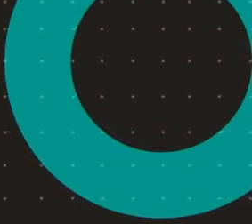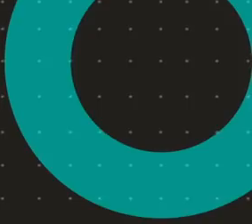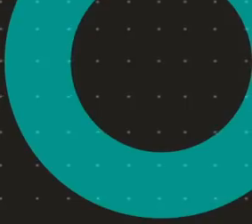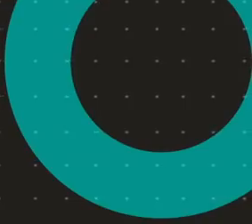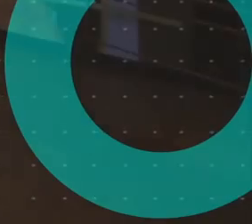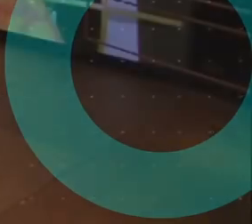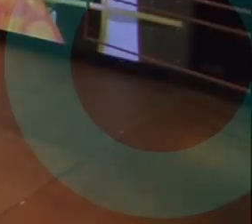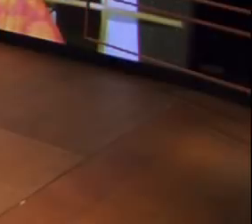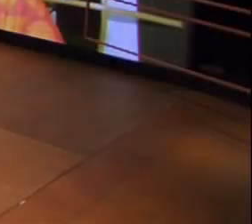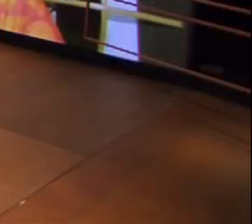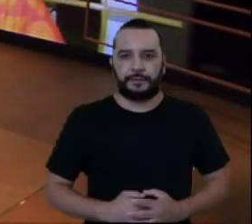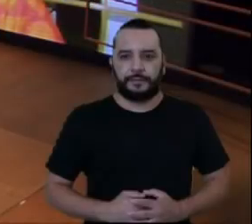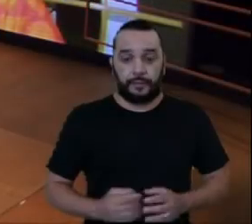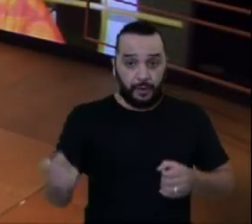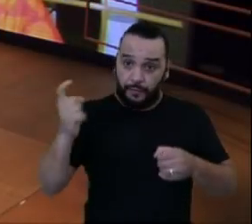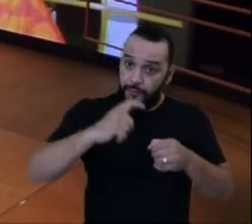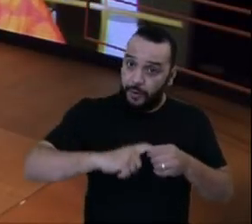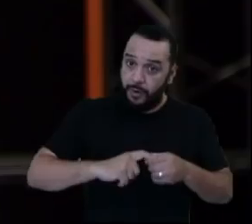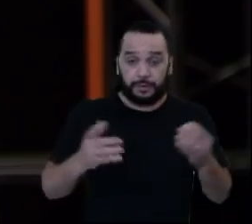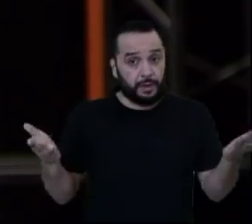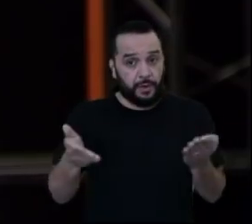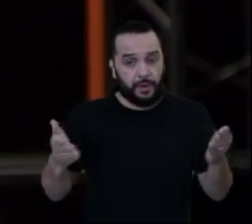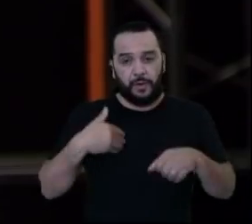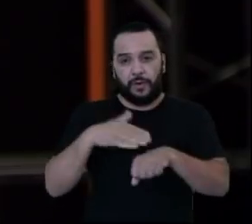gente volta já com Beth Goulart.